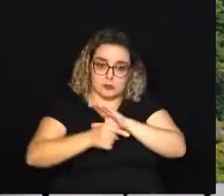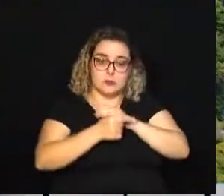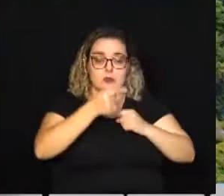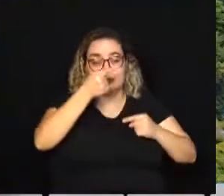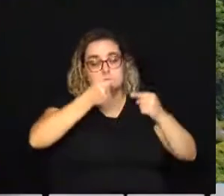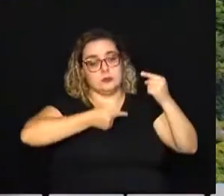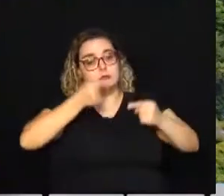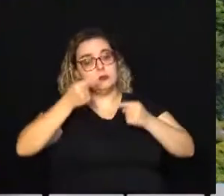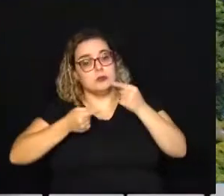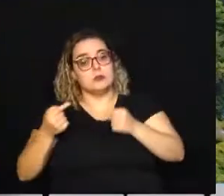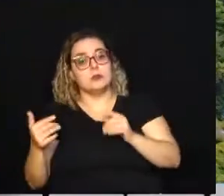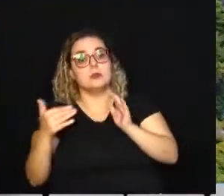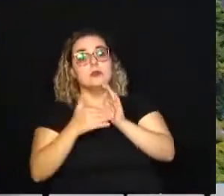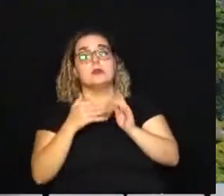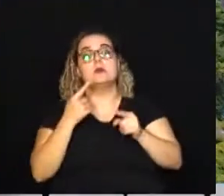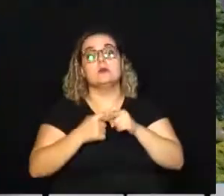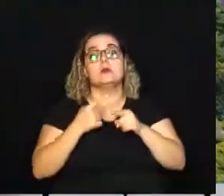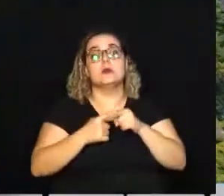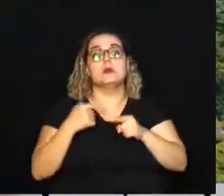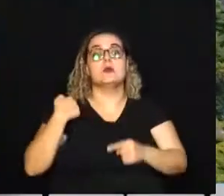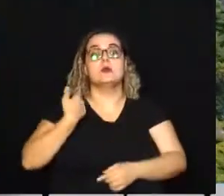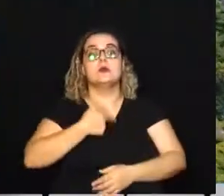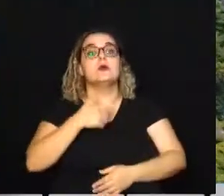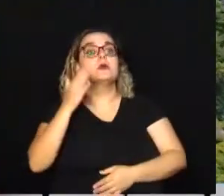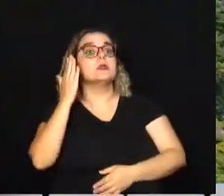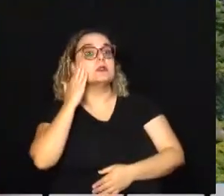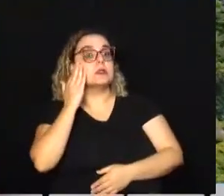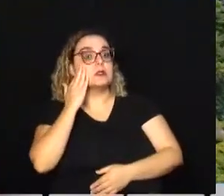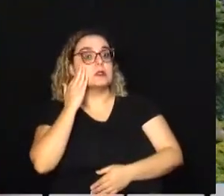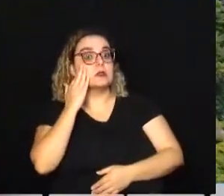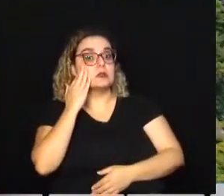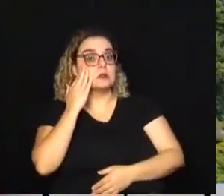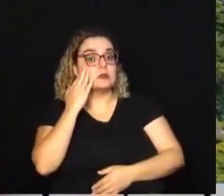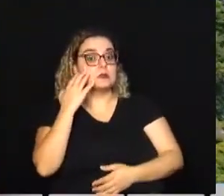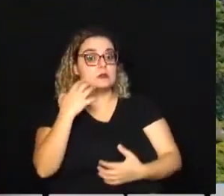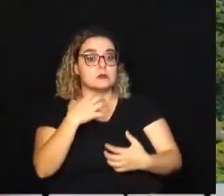discutir, até porque a gente sabe que as condições,